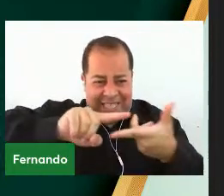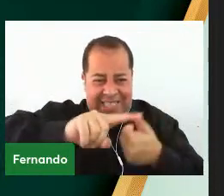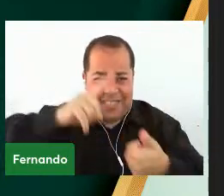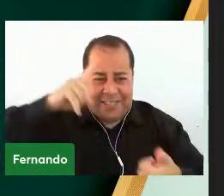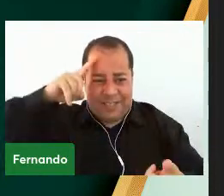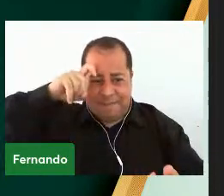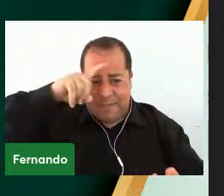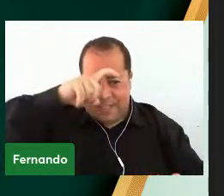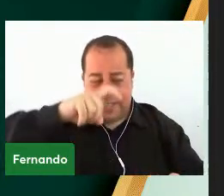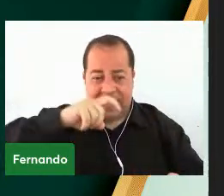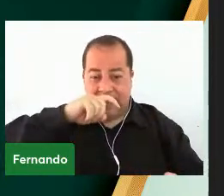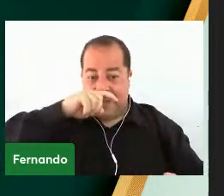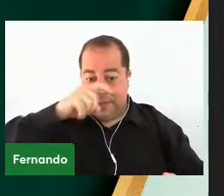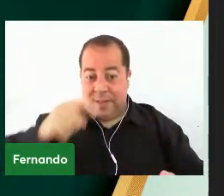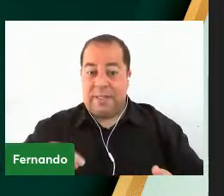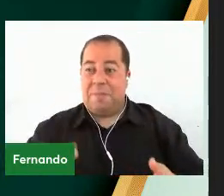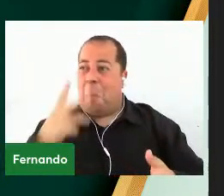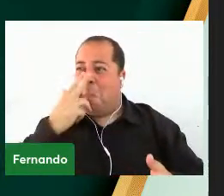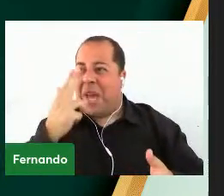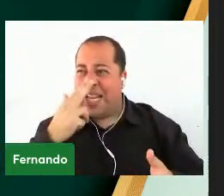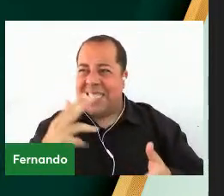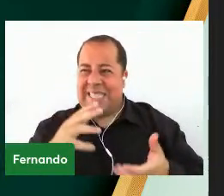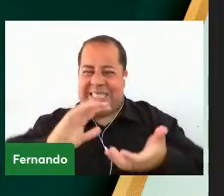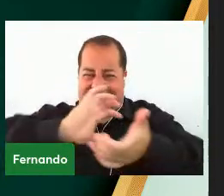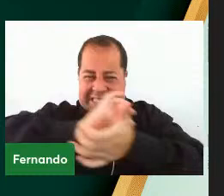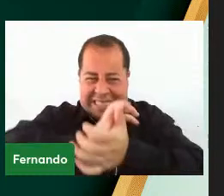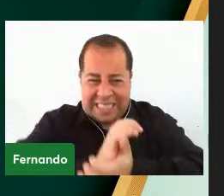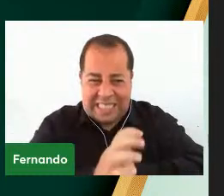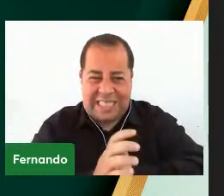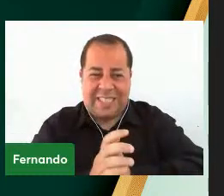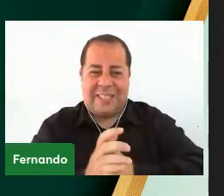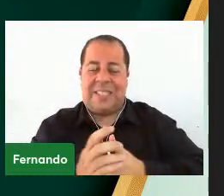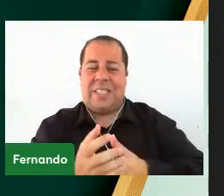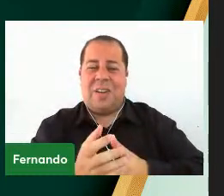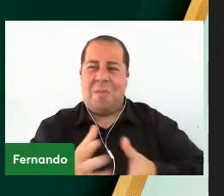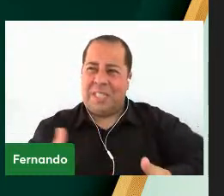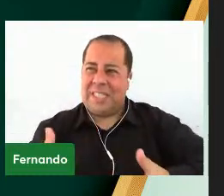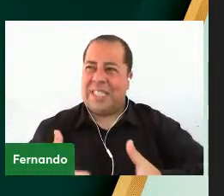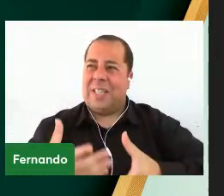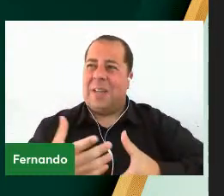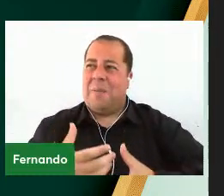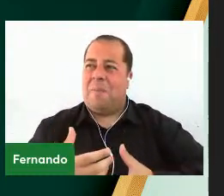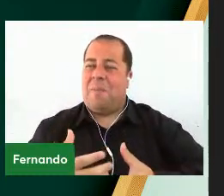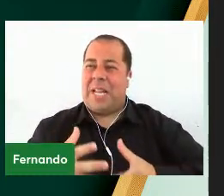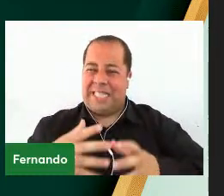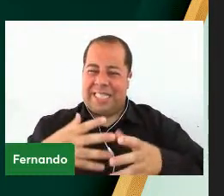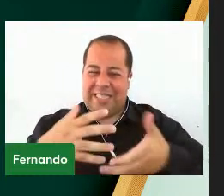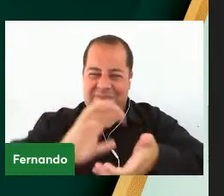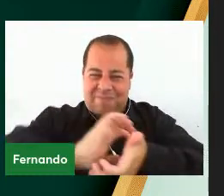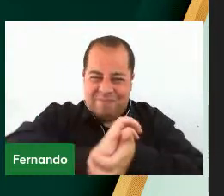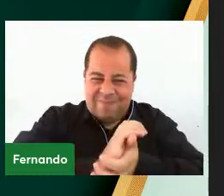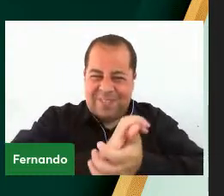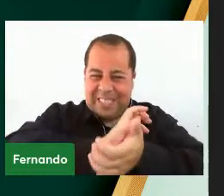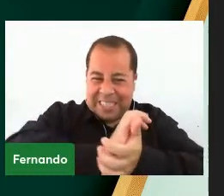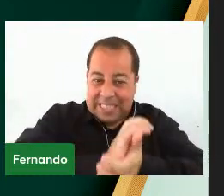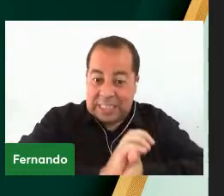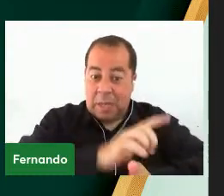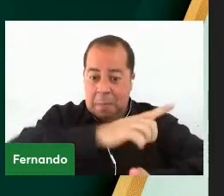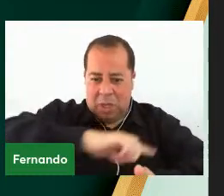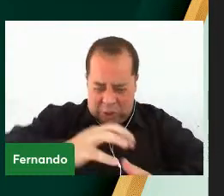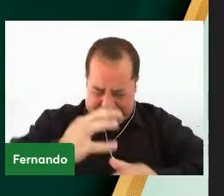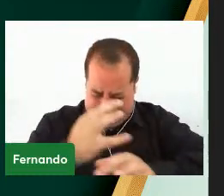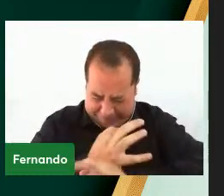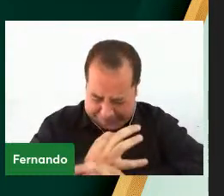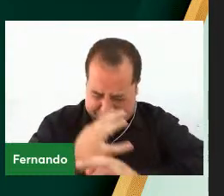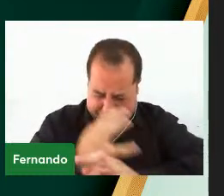A tentativa de asfixia econômica e o estrangulamento da educação, mas estamos resistindo,